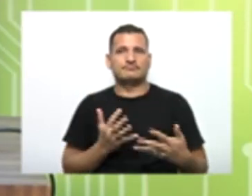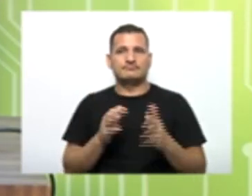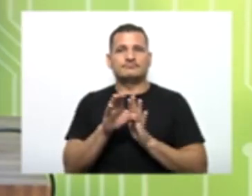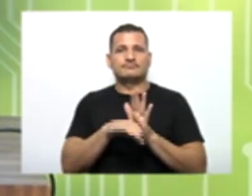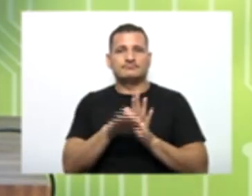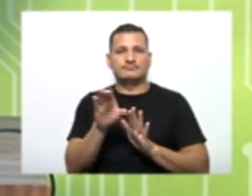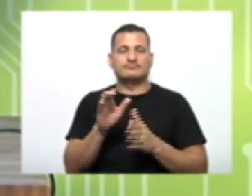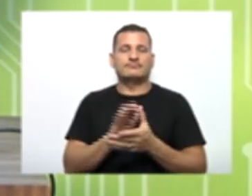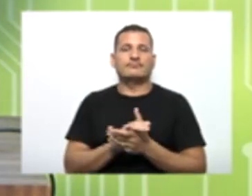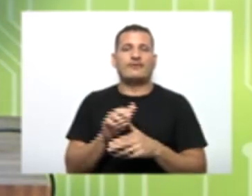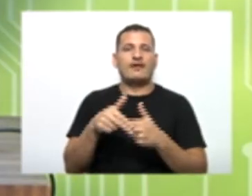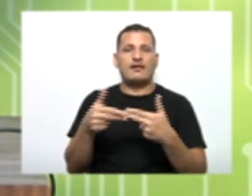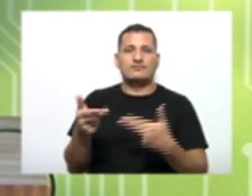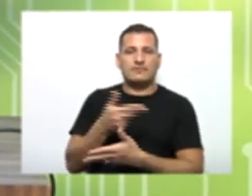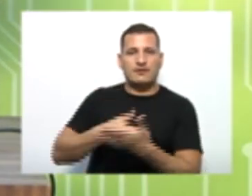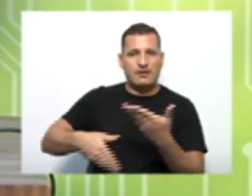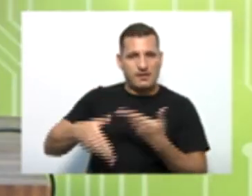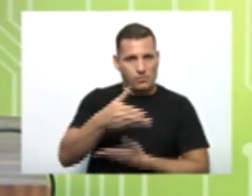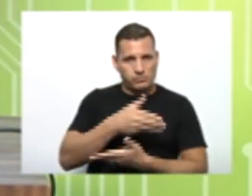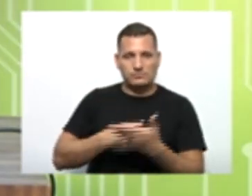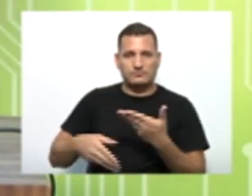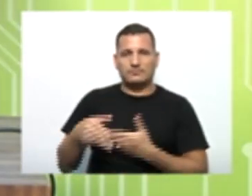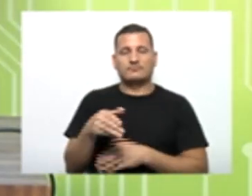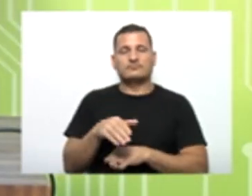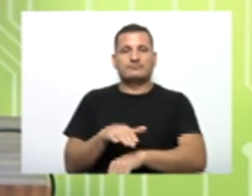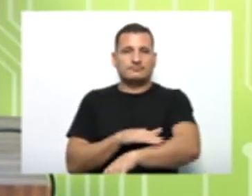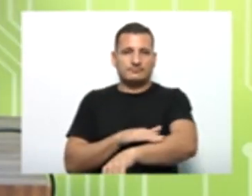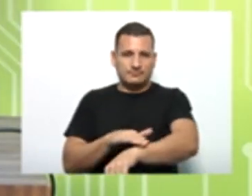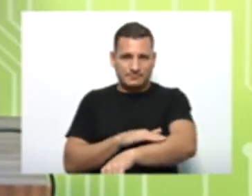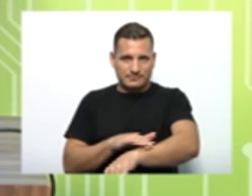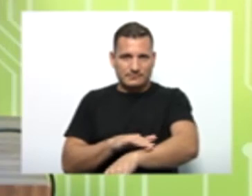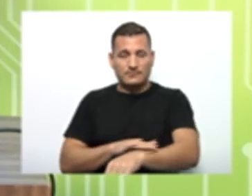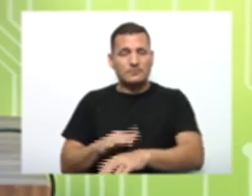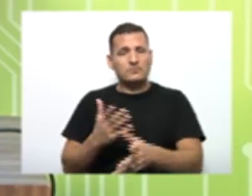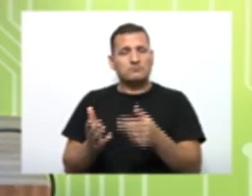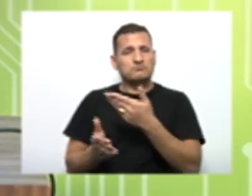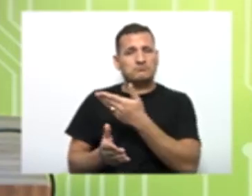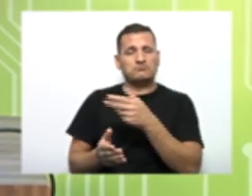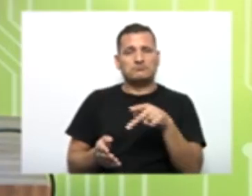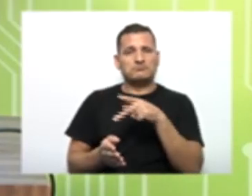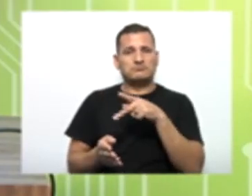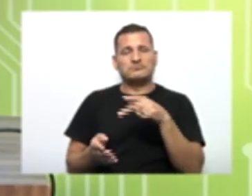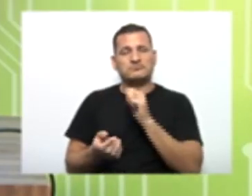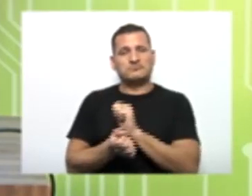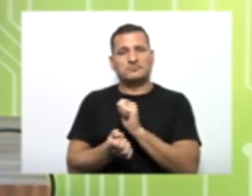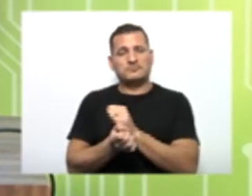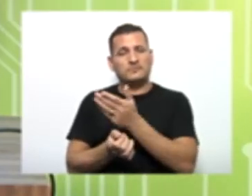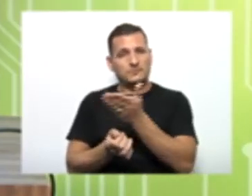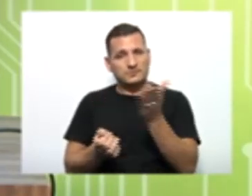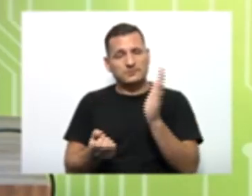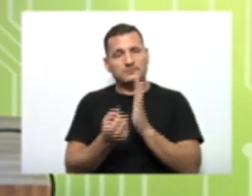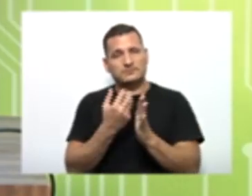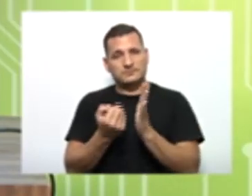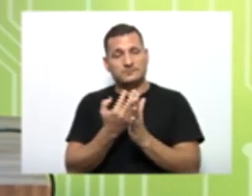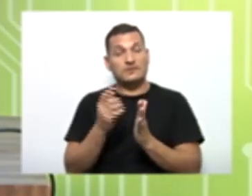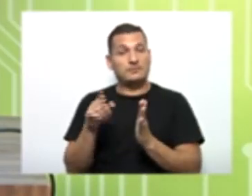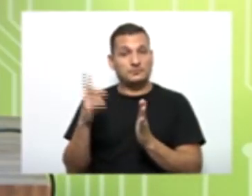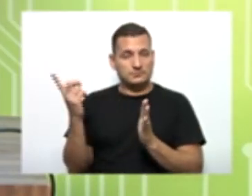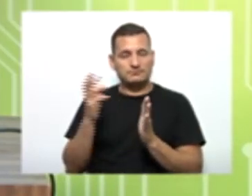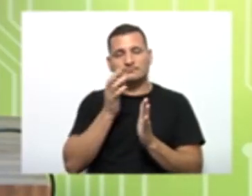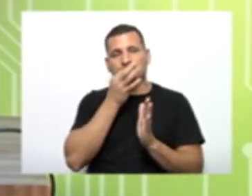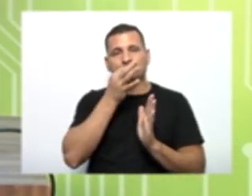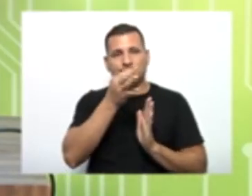brasileira. Quilombolas, indígenas, ciganos, estrangeiros e ribeirinhos. Todos esses grupos formam o que nós